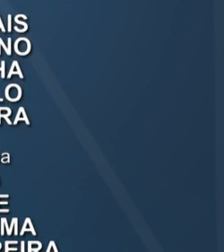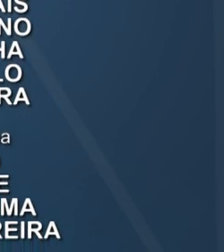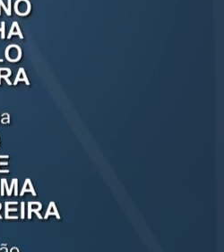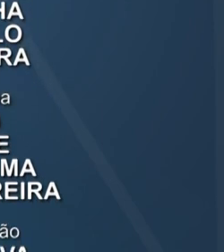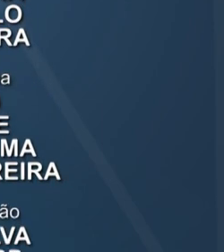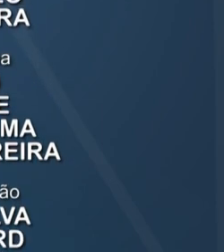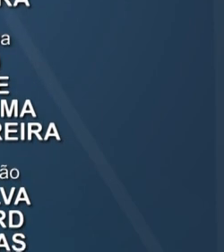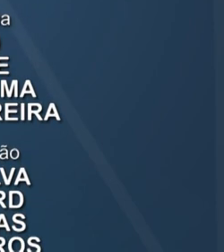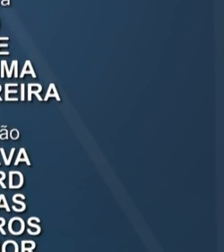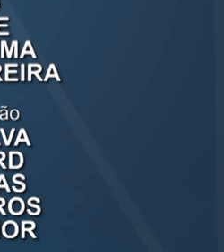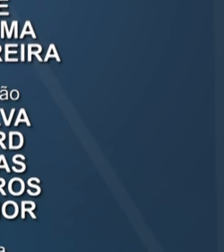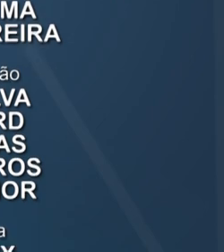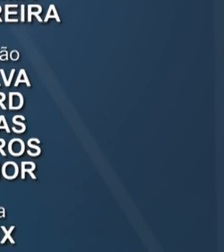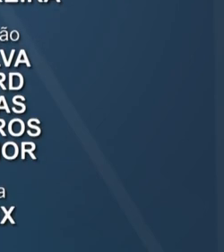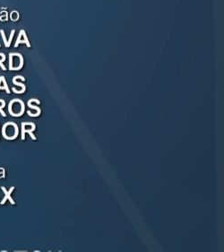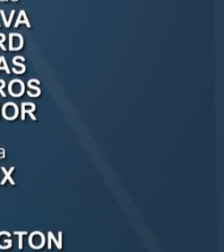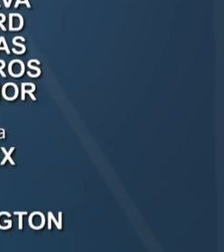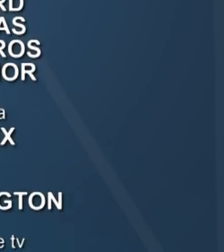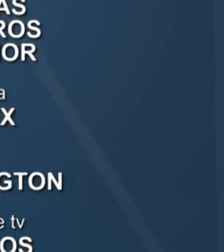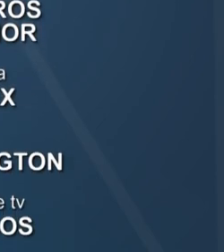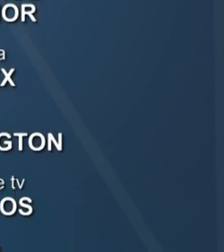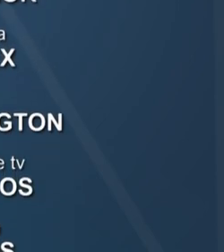E aí